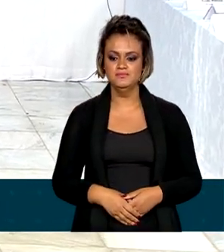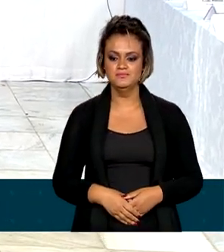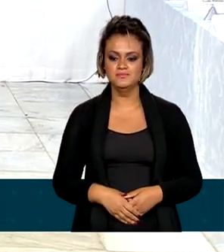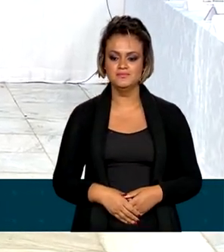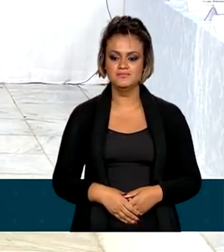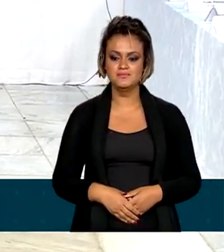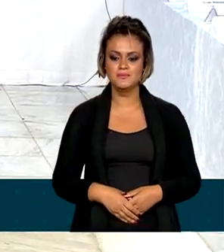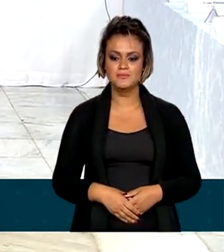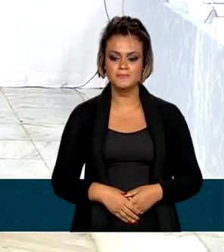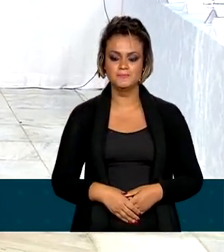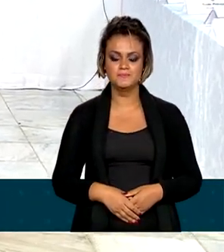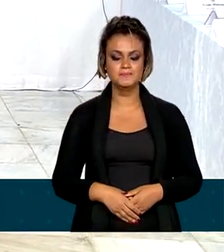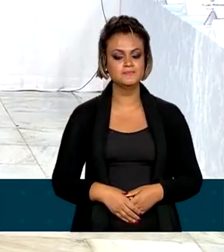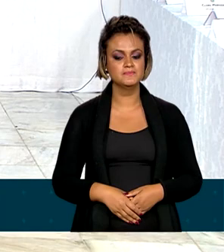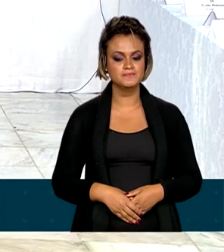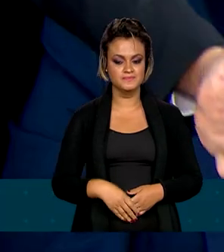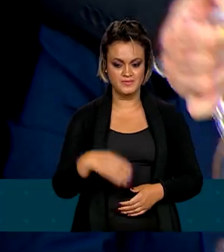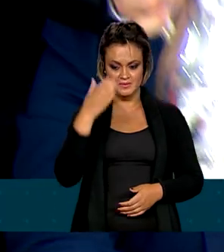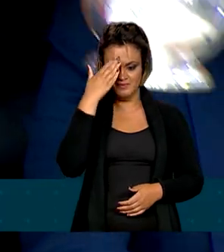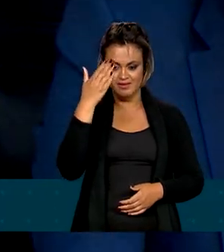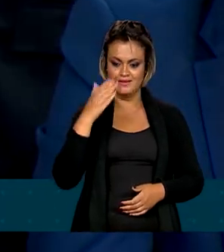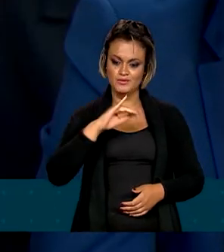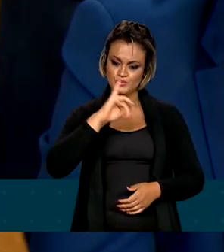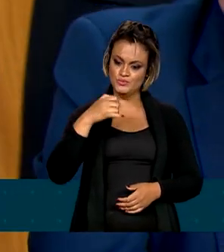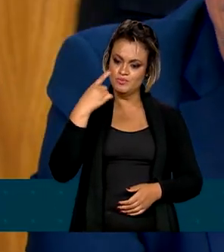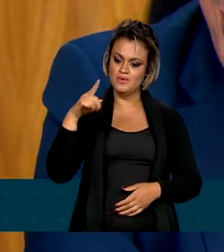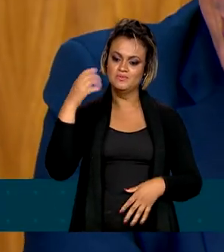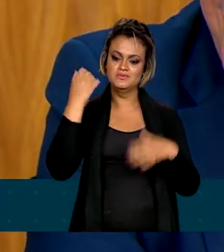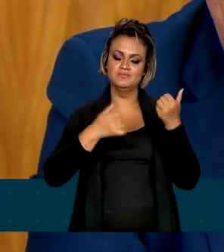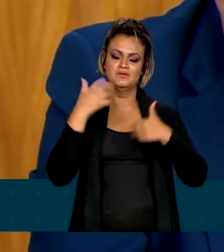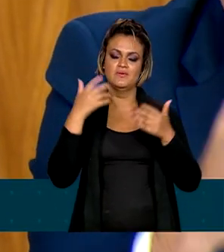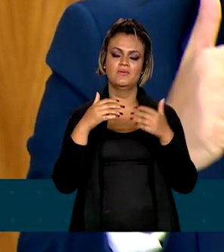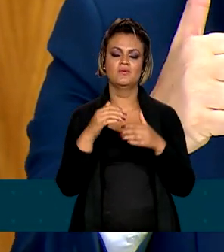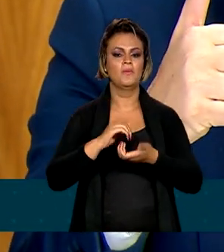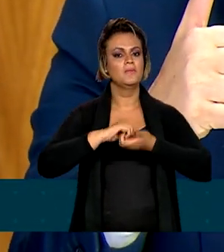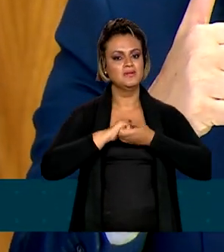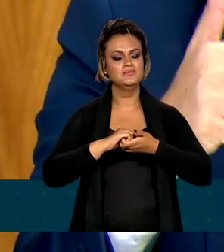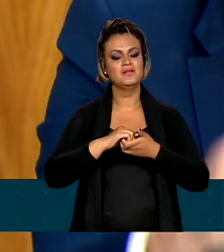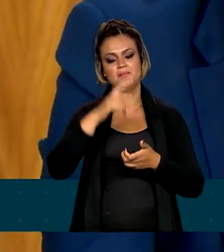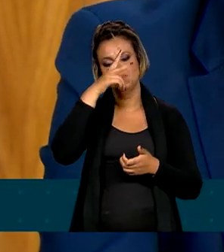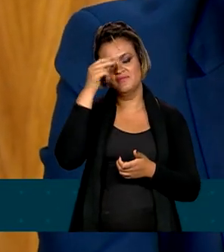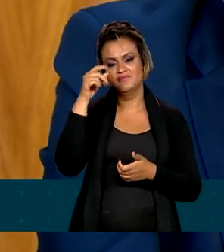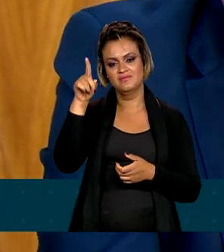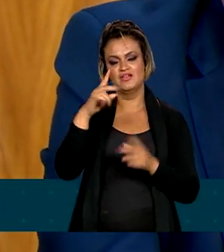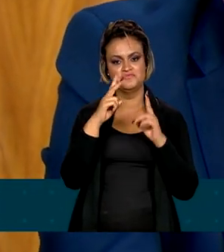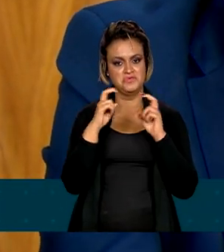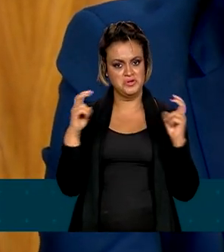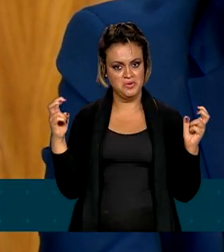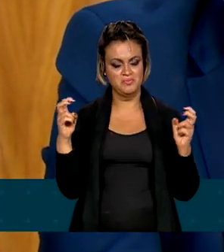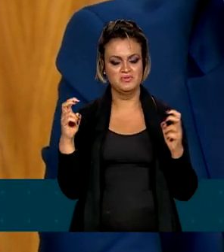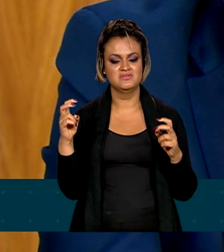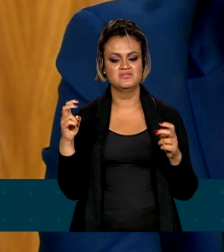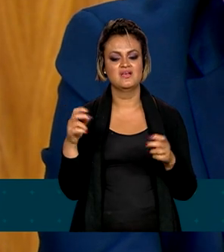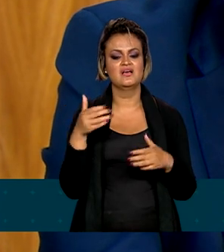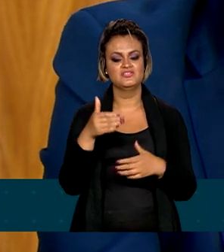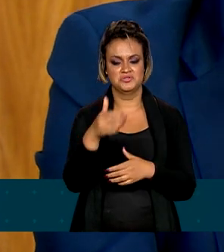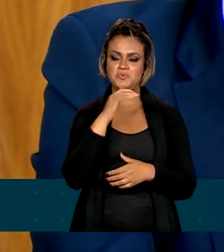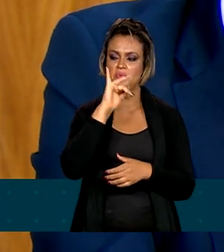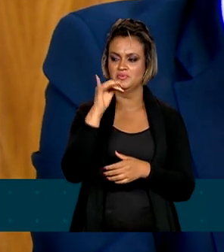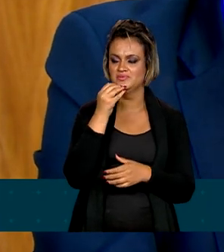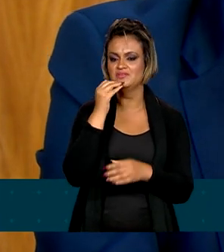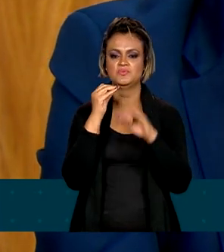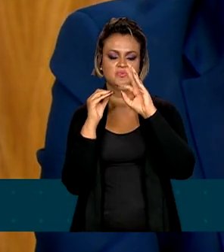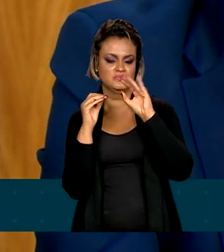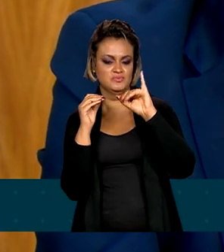Muito obrigado, prefeito João Campos. Saudar também o prefeito Topazio Nesto de Florianópolis. Vão ter muitas oportunidades